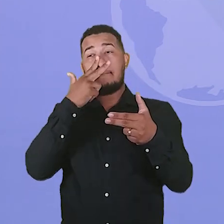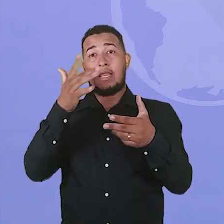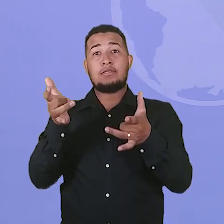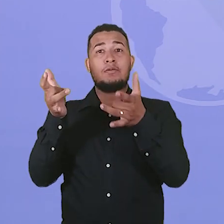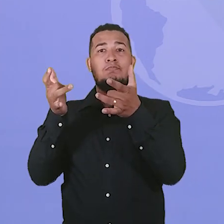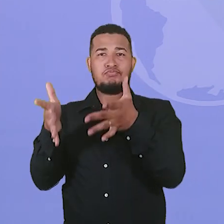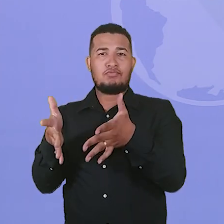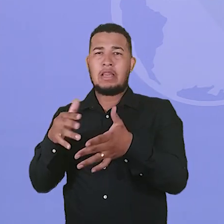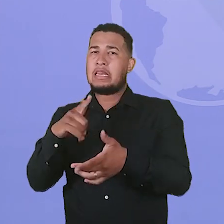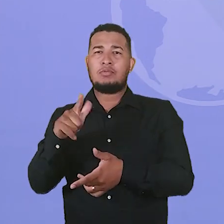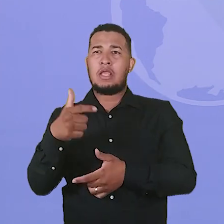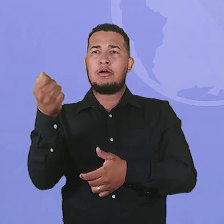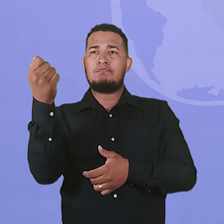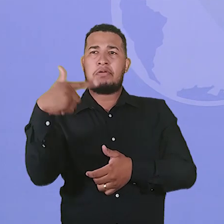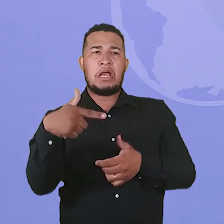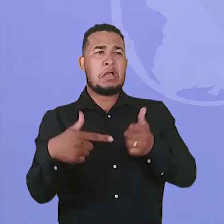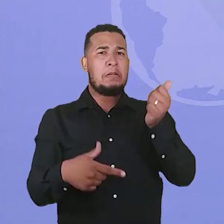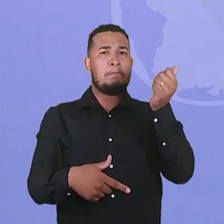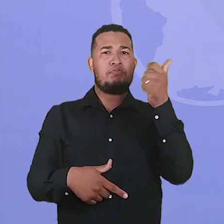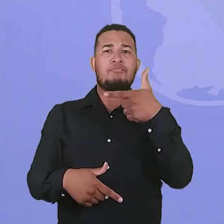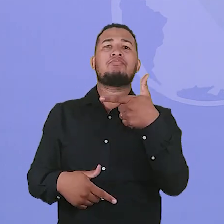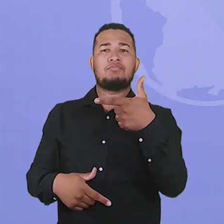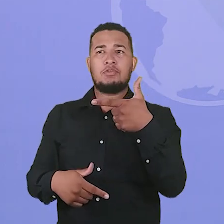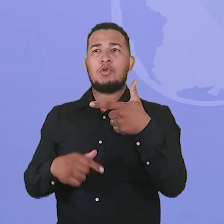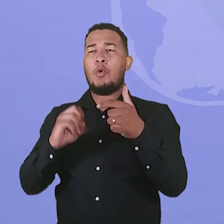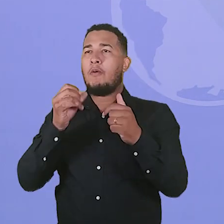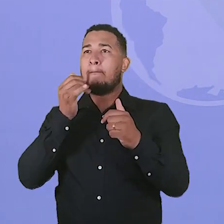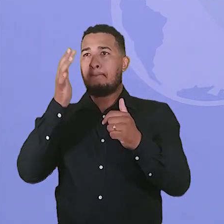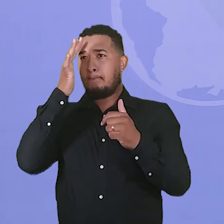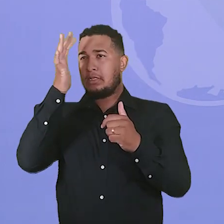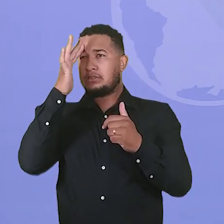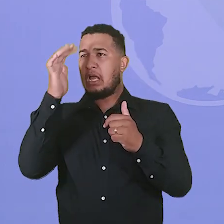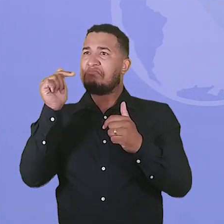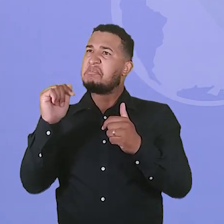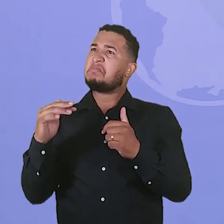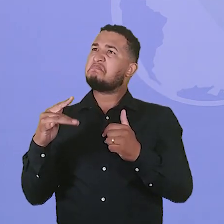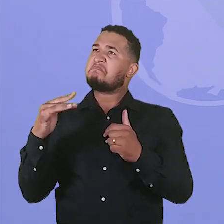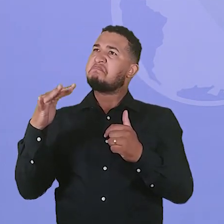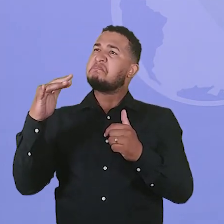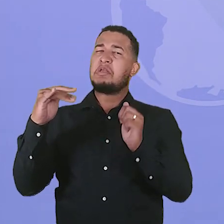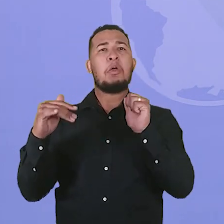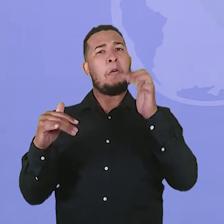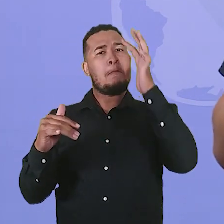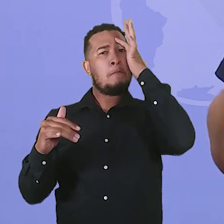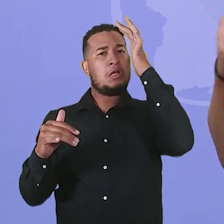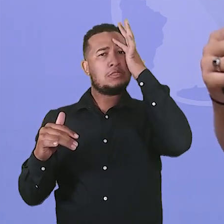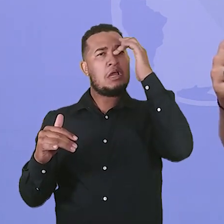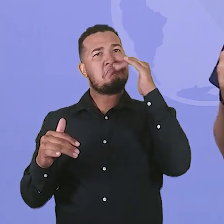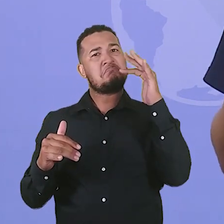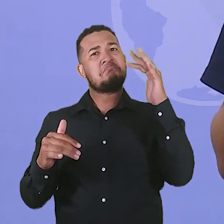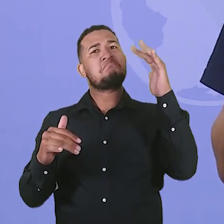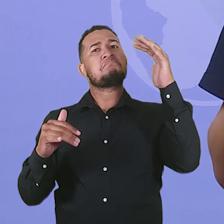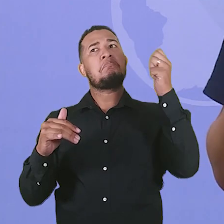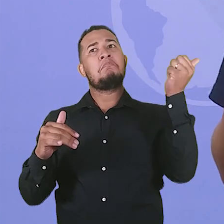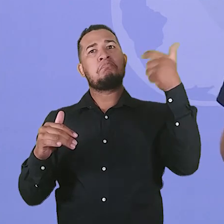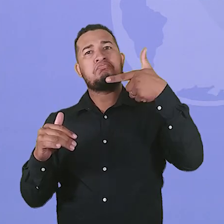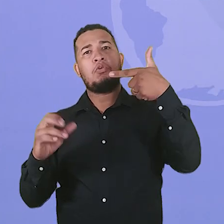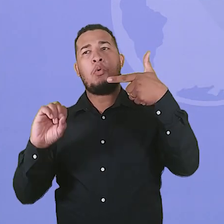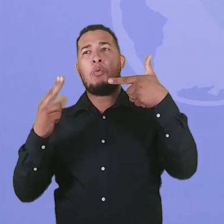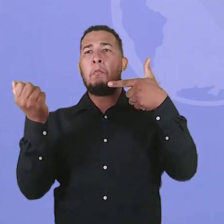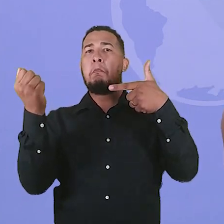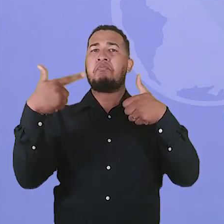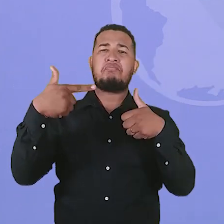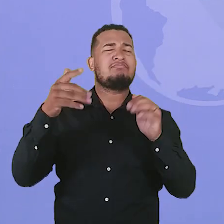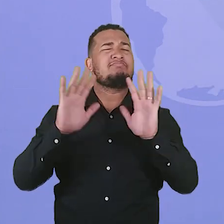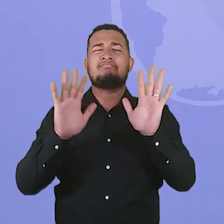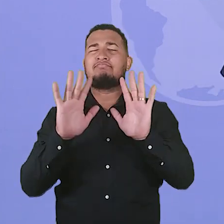foi abandonado. Nós não vemos mais de maneira hierarquizada o conhecimento científico